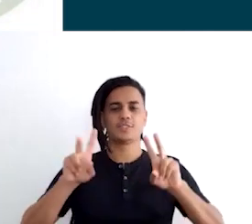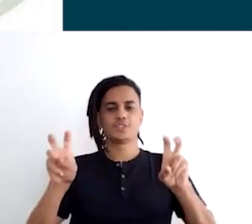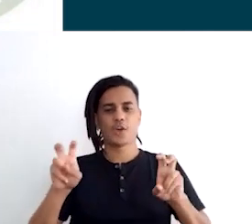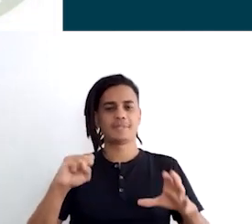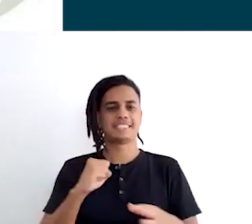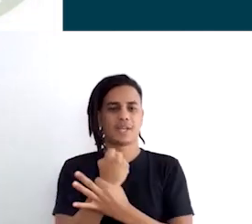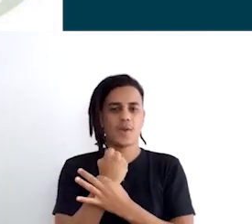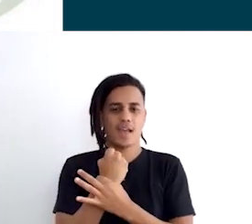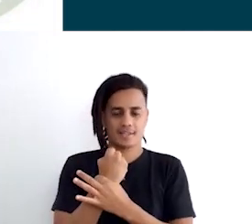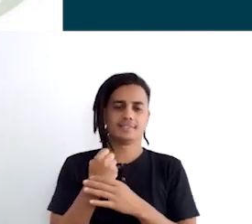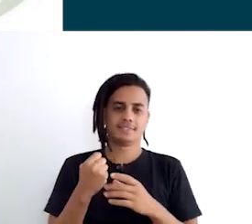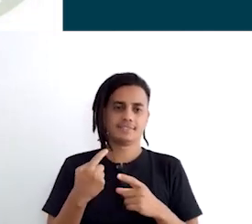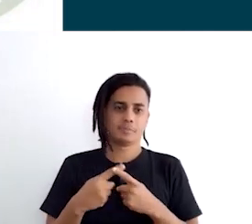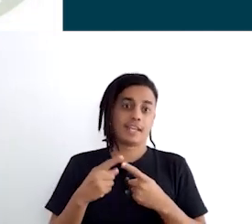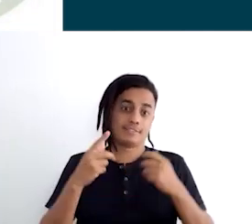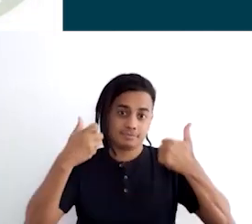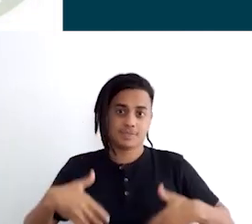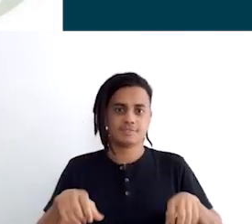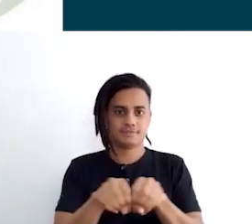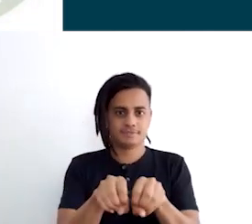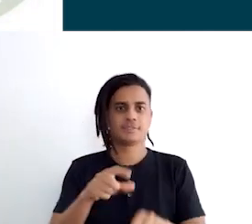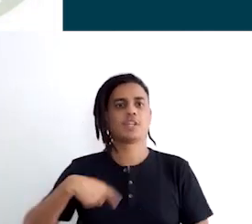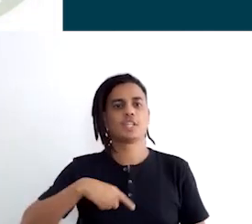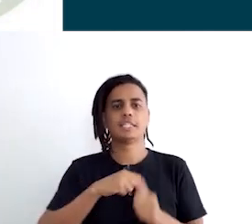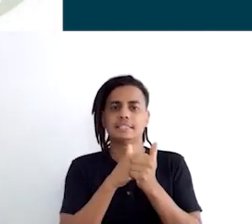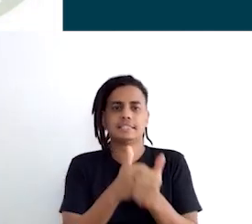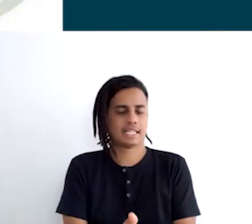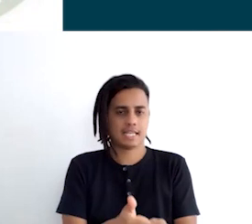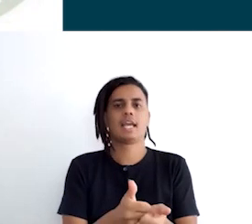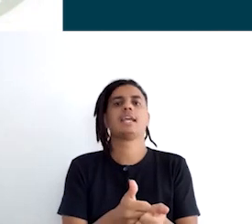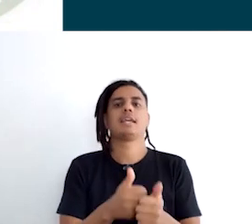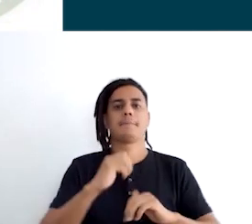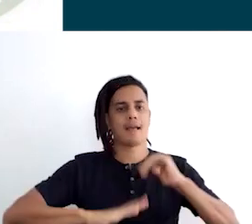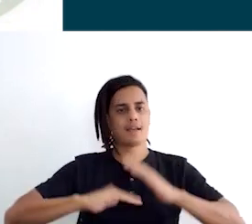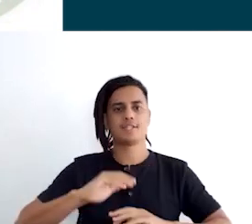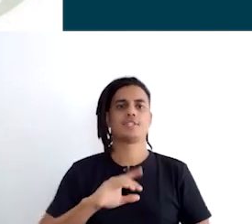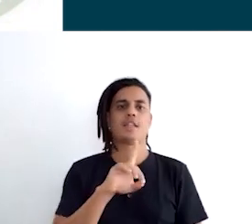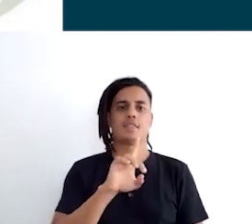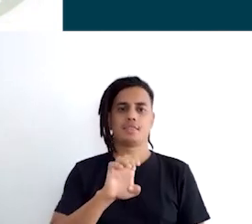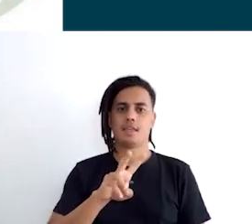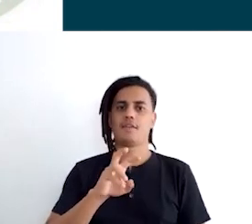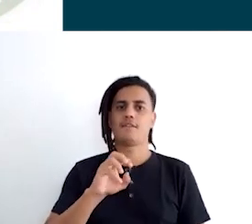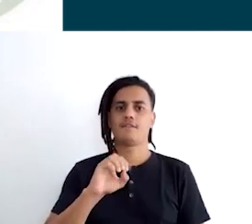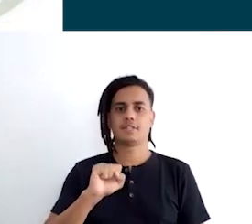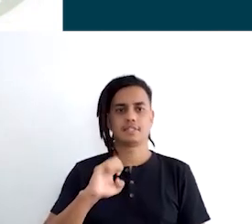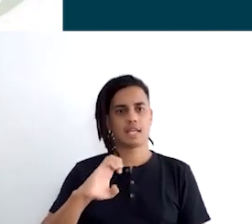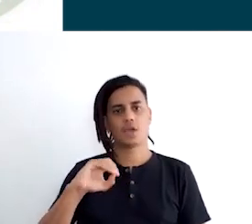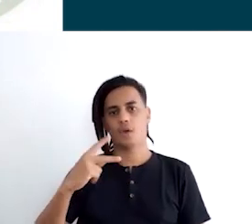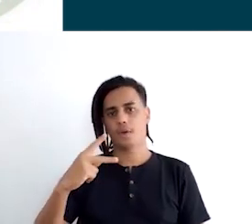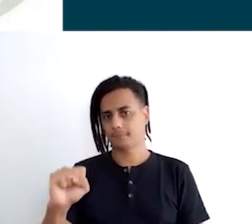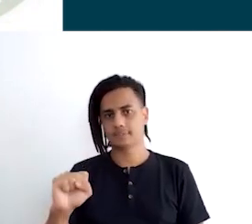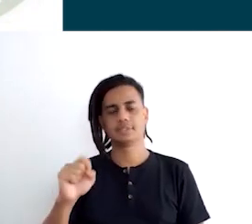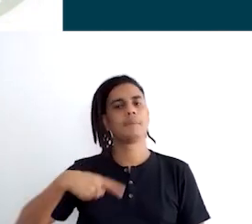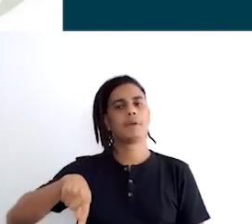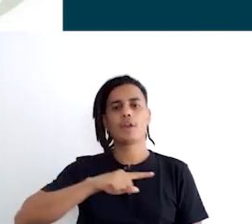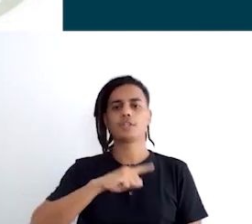Então, beleza, seguimos práticas DevOps, isso é bem fluido no time, funciona bem, justamente para tirar os silos, melhorar a